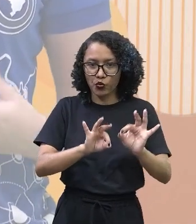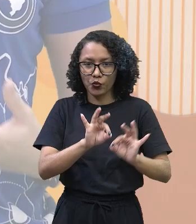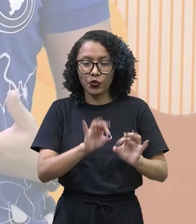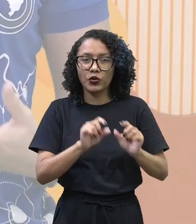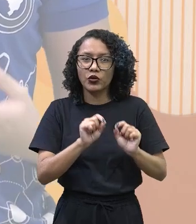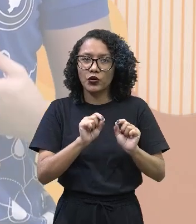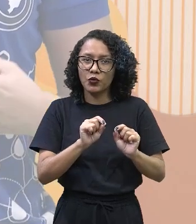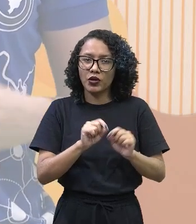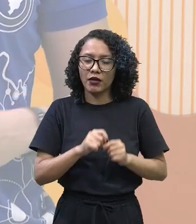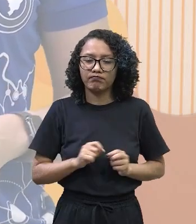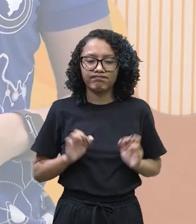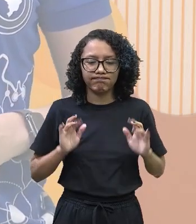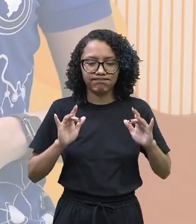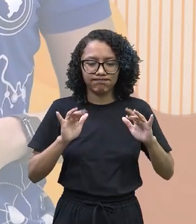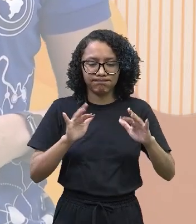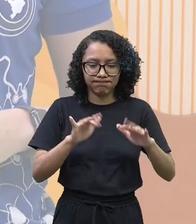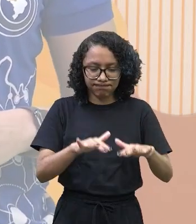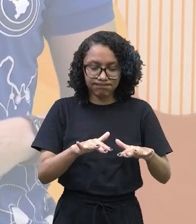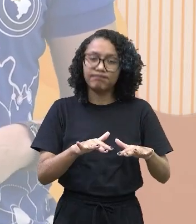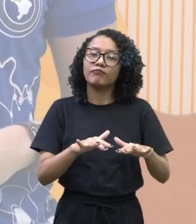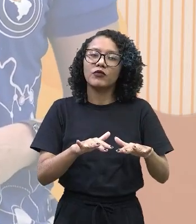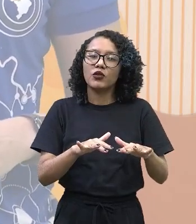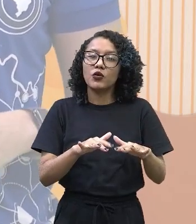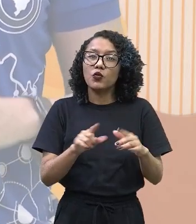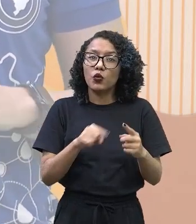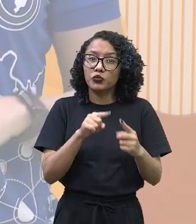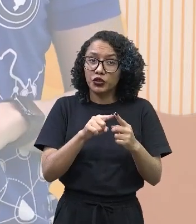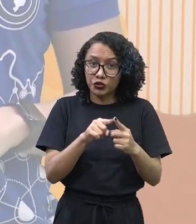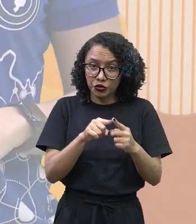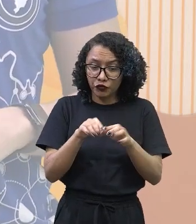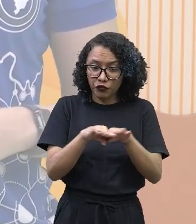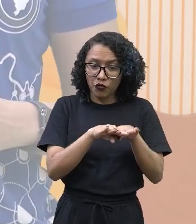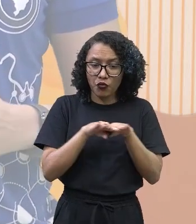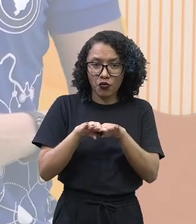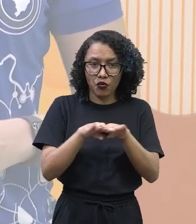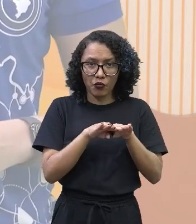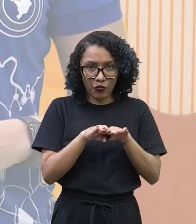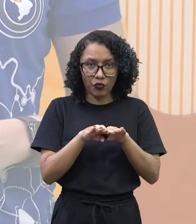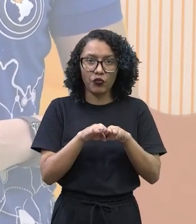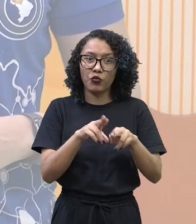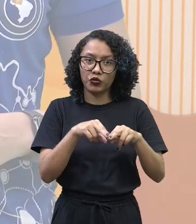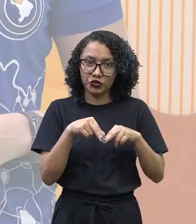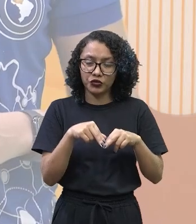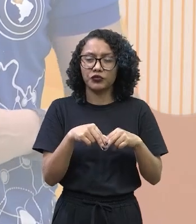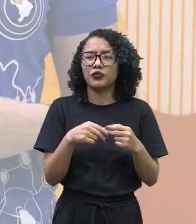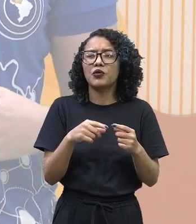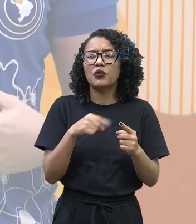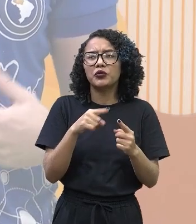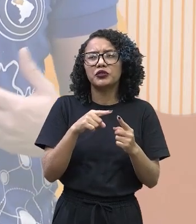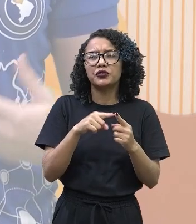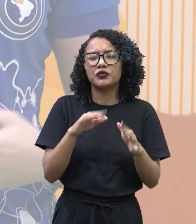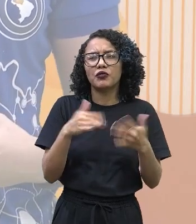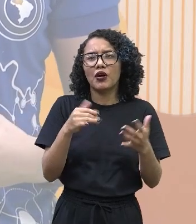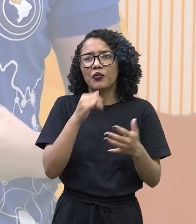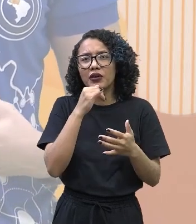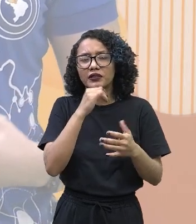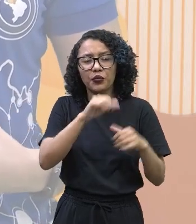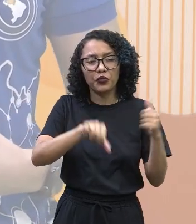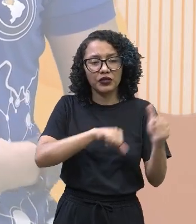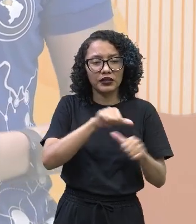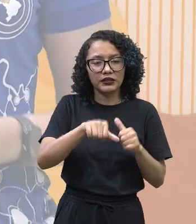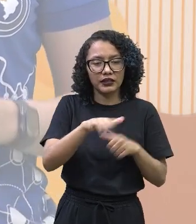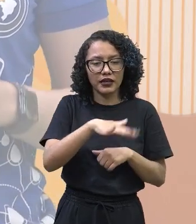se mobilizam em torno de uma causa comum, geralmente com o objetivo de promover mudanças